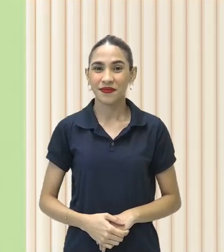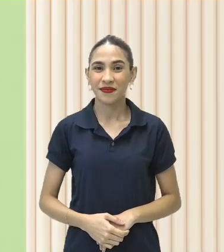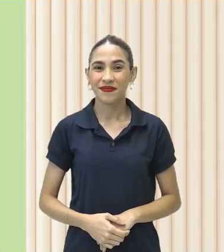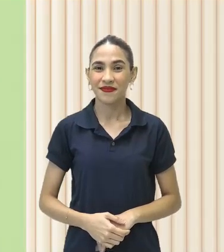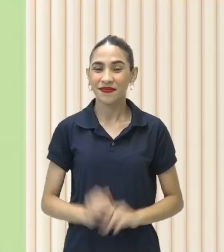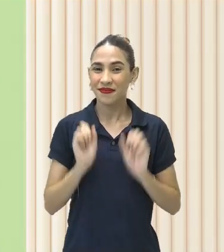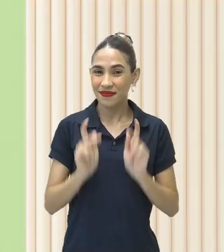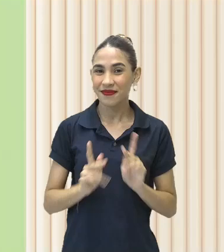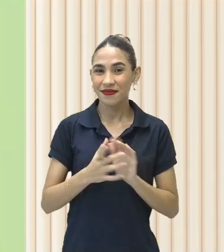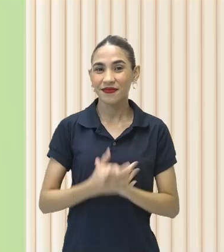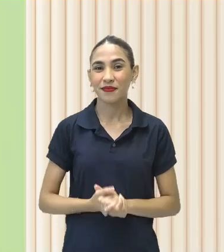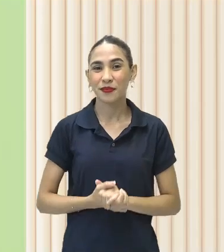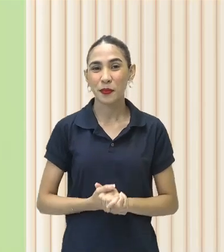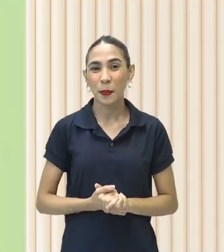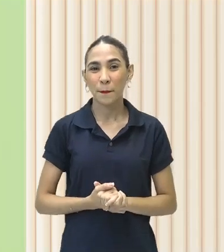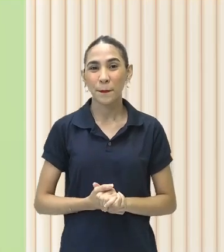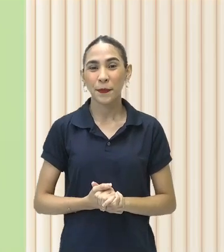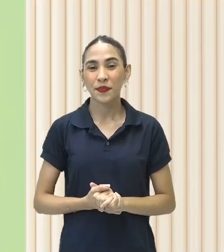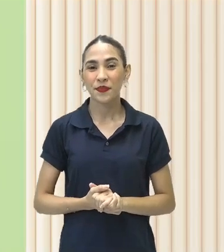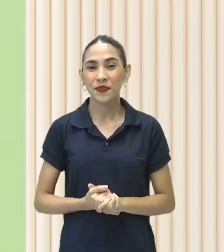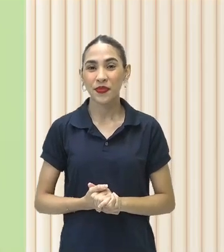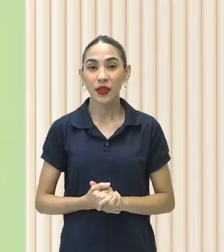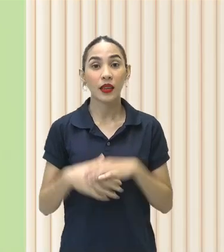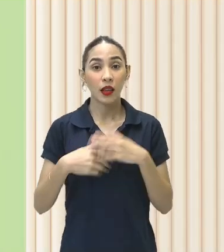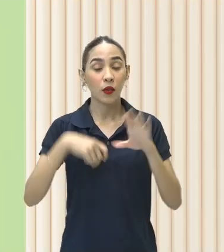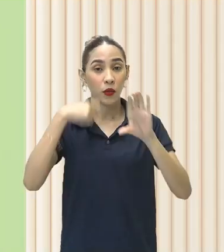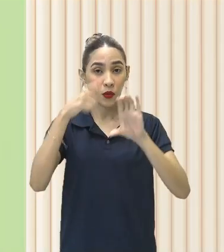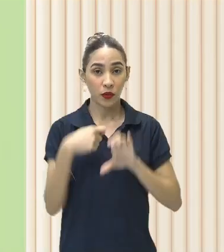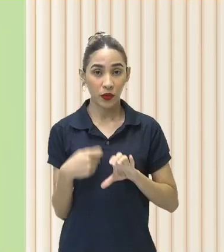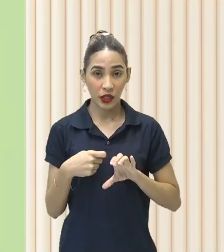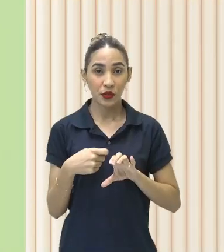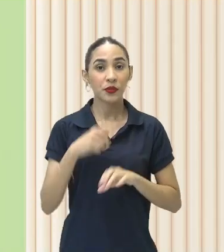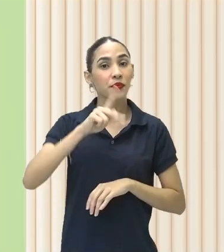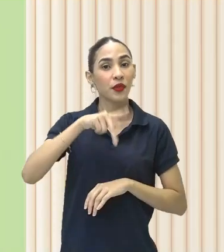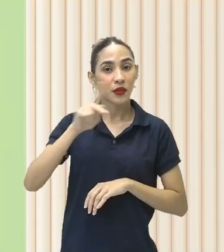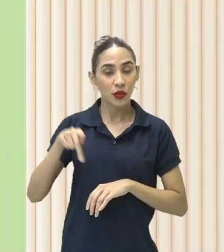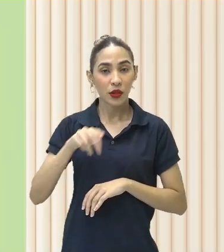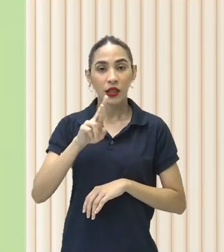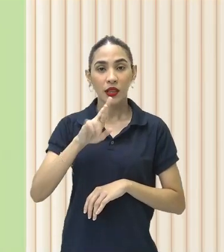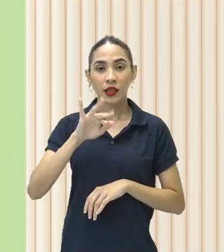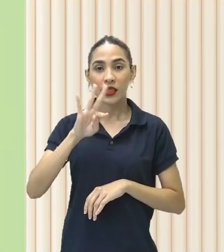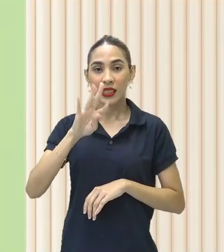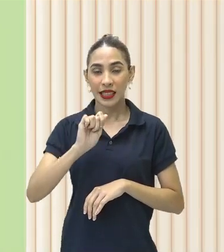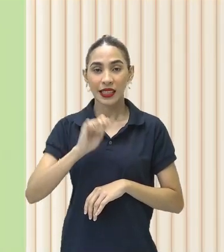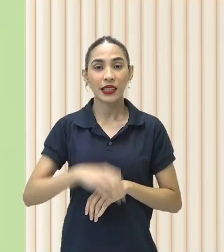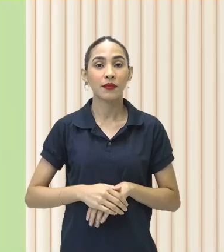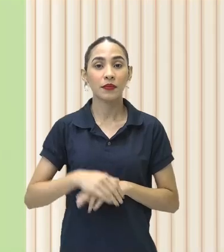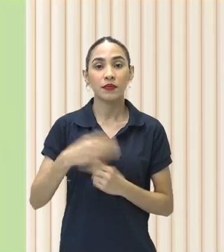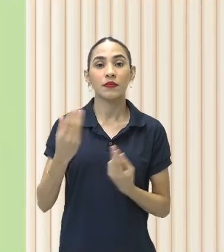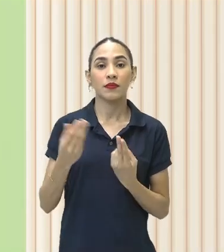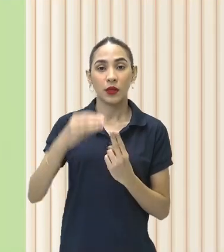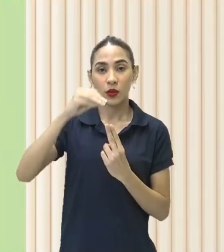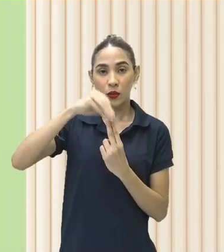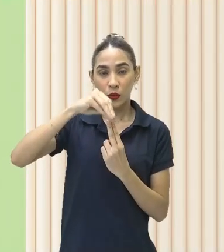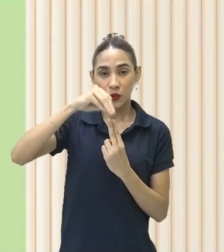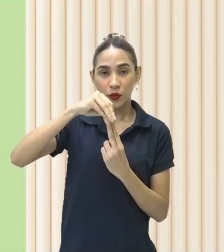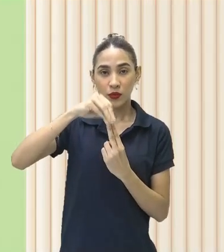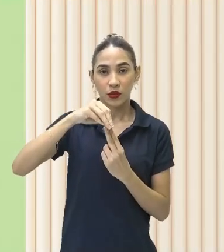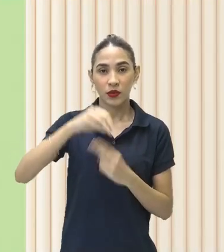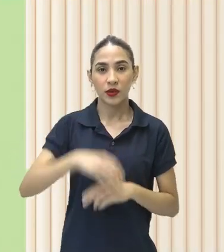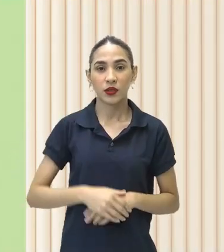Muito bem. Vimos aqui o vídeo da professora, né, Rita Milene, ela é da Universidade Federal do